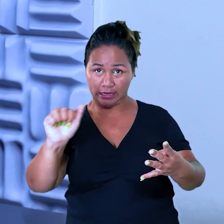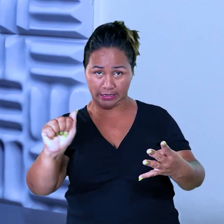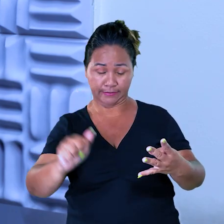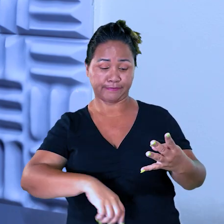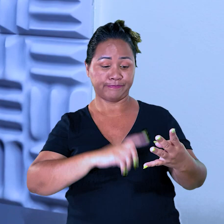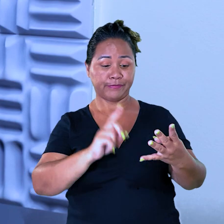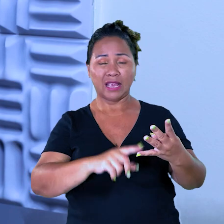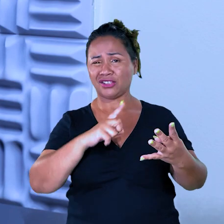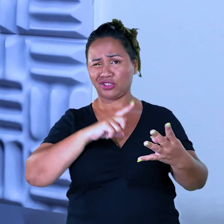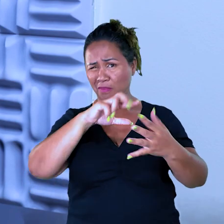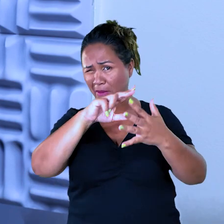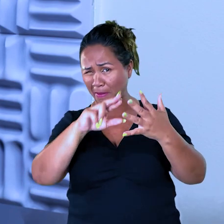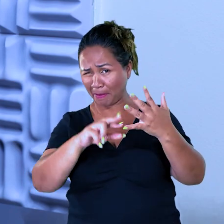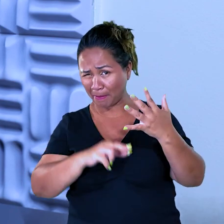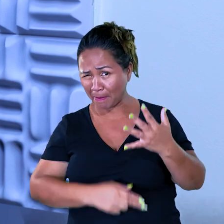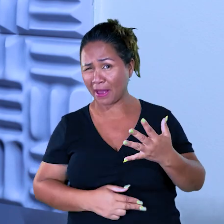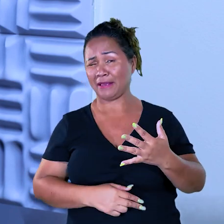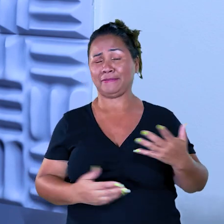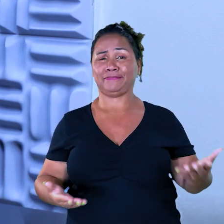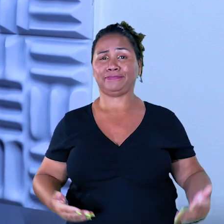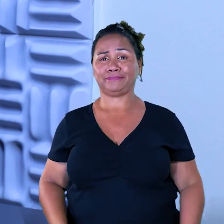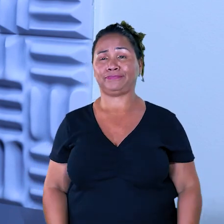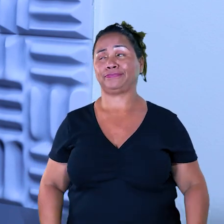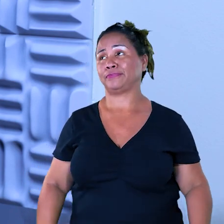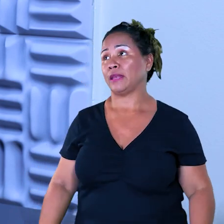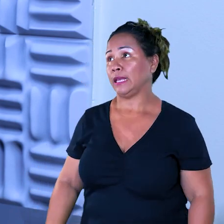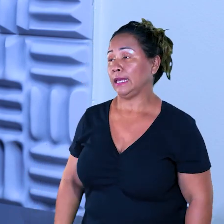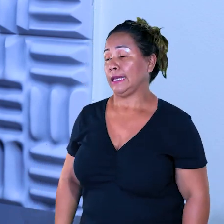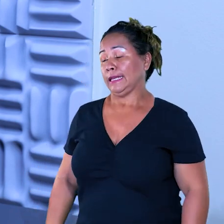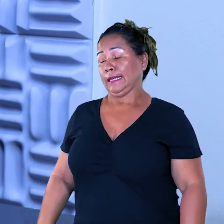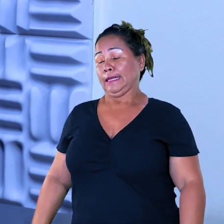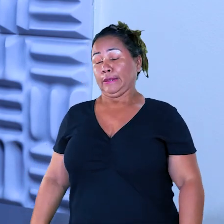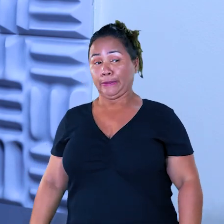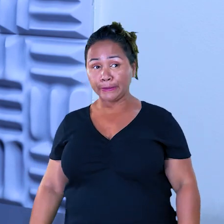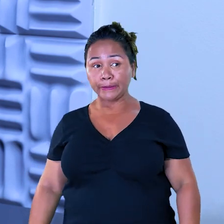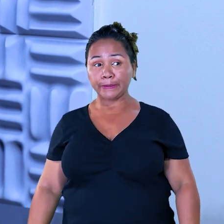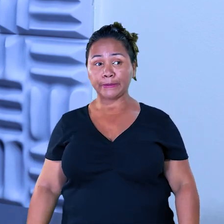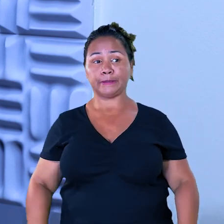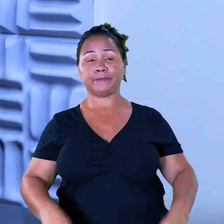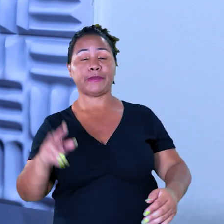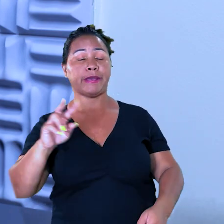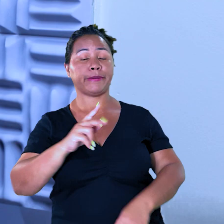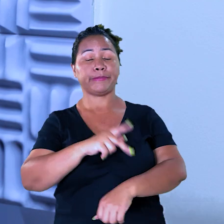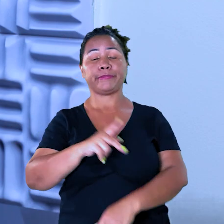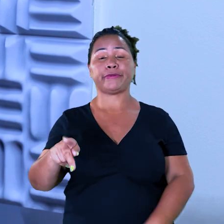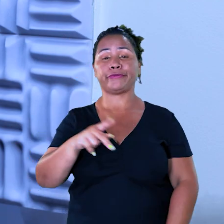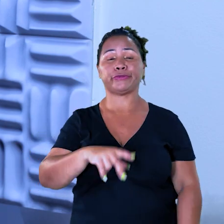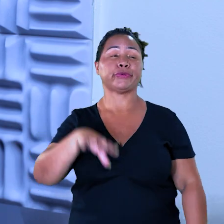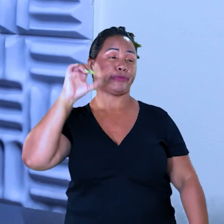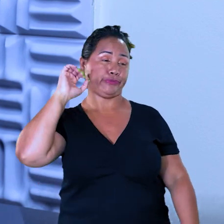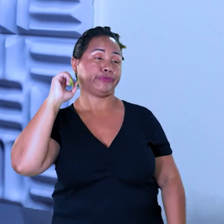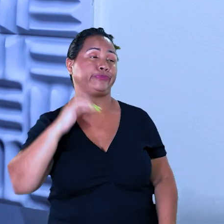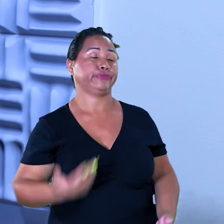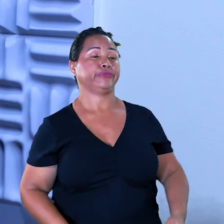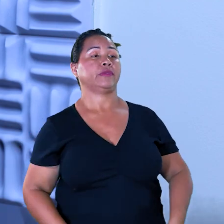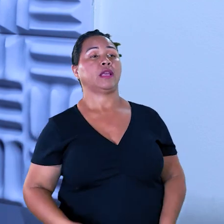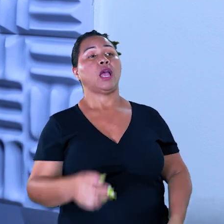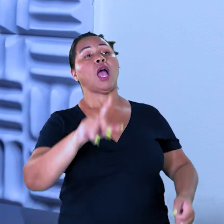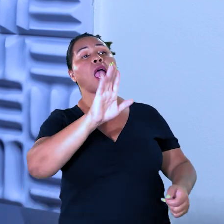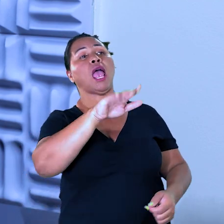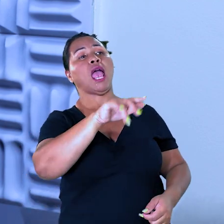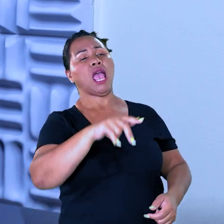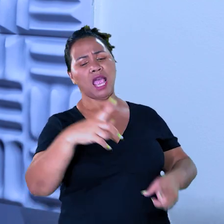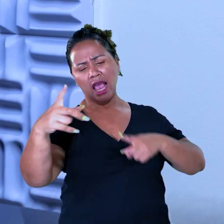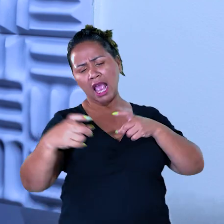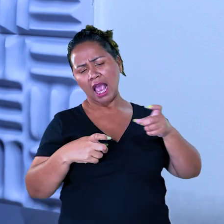no Guerra dos Canudos também. Só que ela falou por alto, Guerra dos Canudos foi o período XXX, com o público tal, e eles fizeram isso. Vocês têm que fazer um